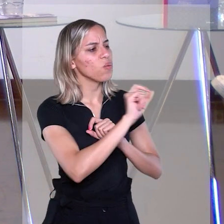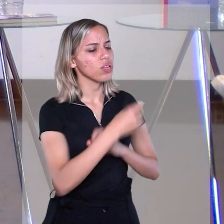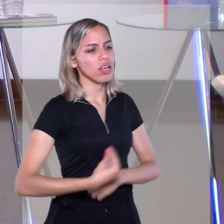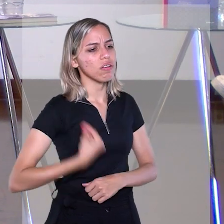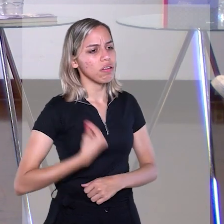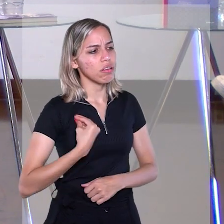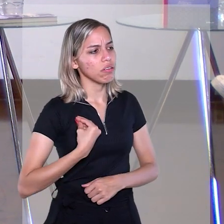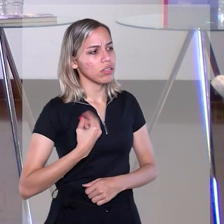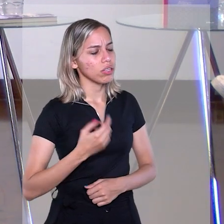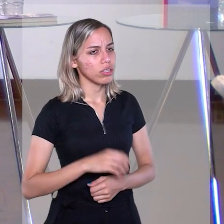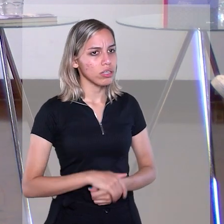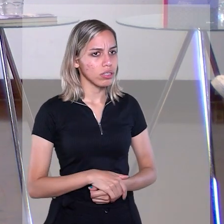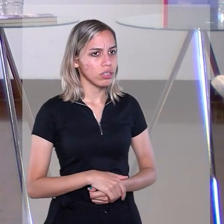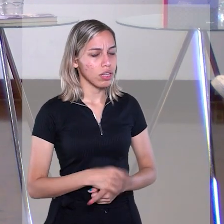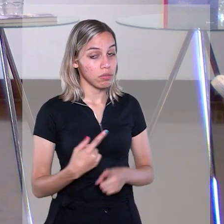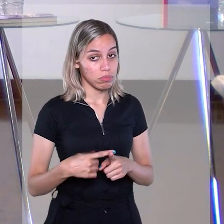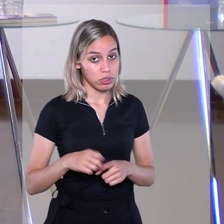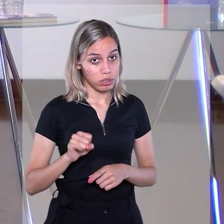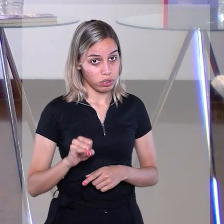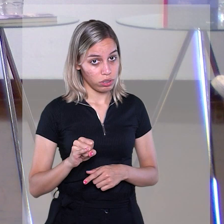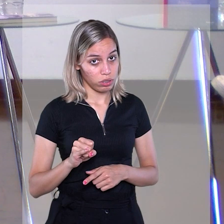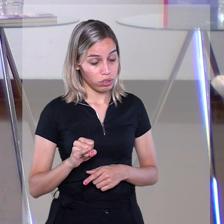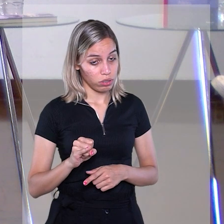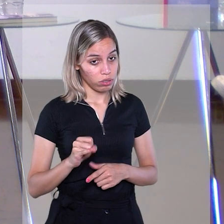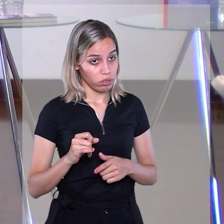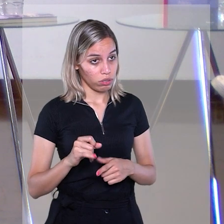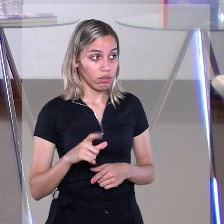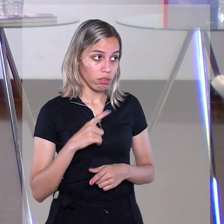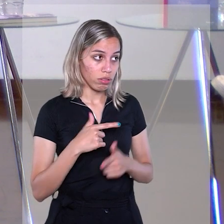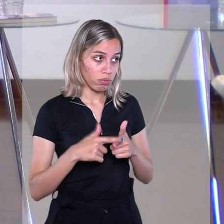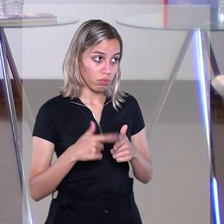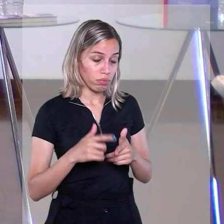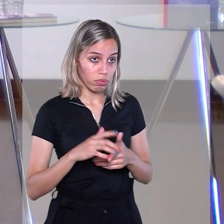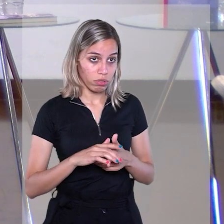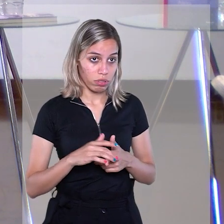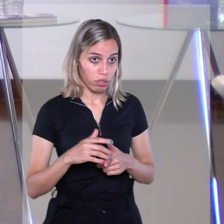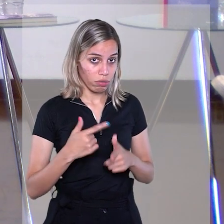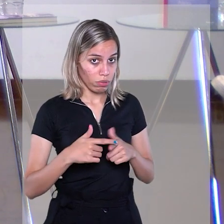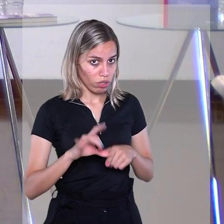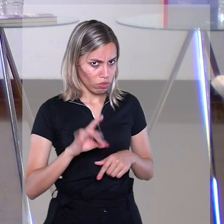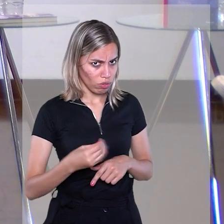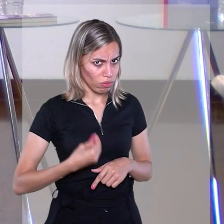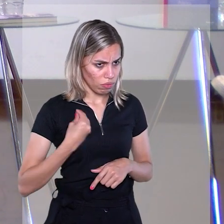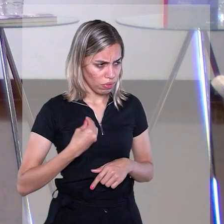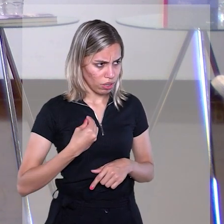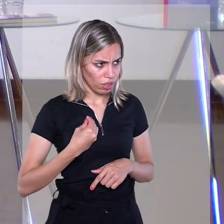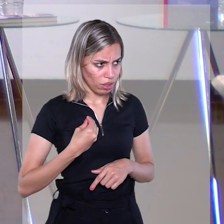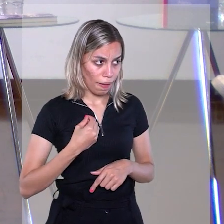esse que foi o grande problema da nossa experiência literária, né? Não é só viver, é mais que viver,